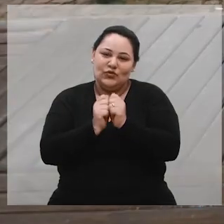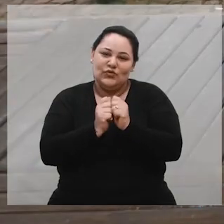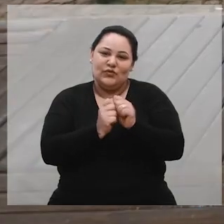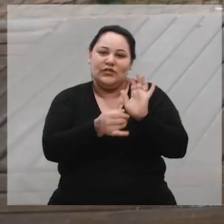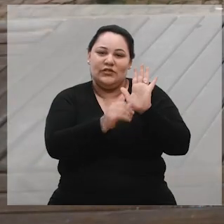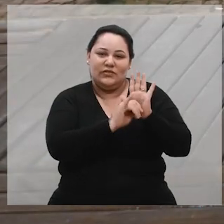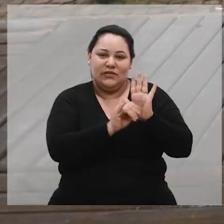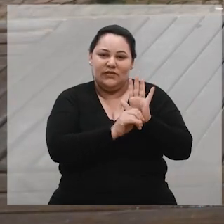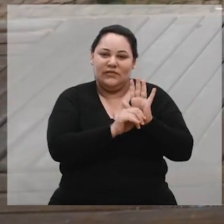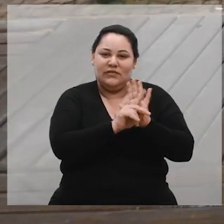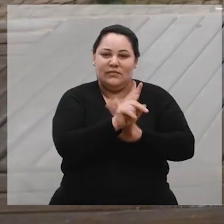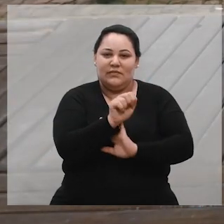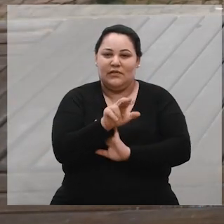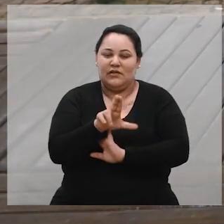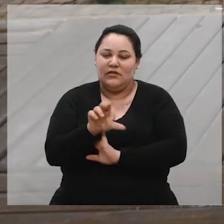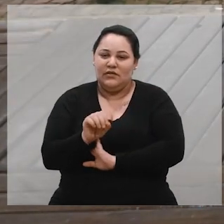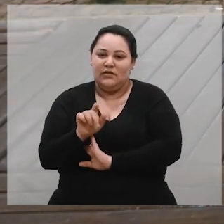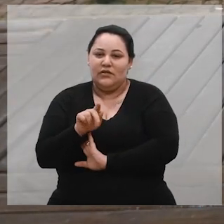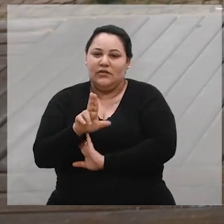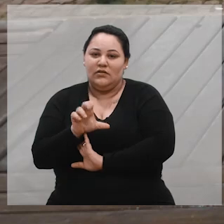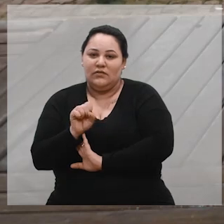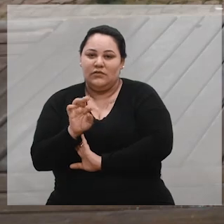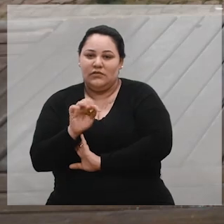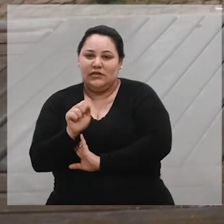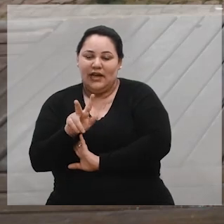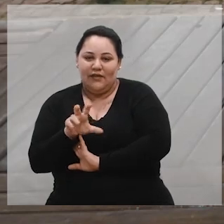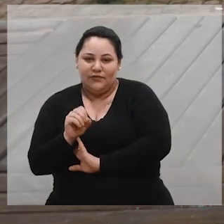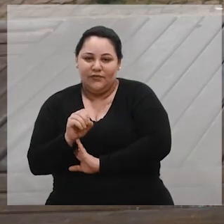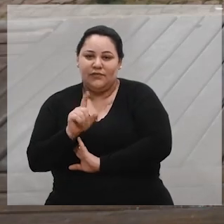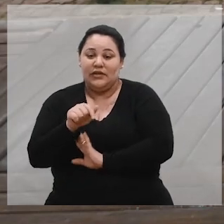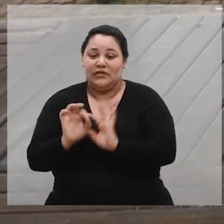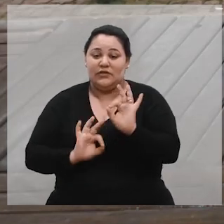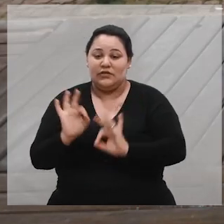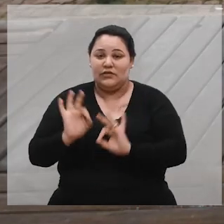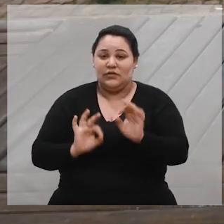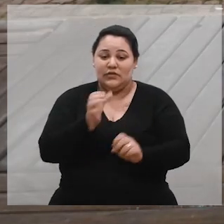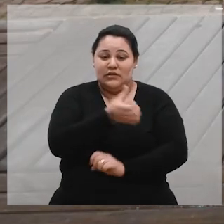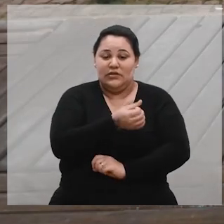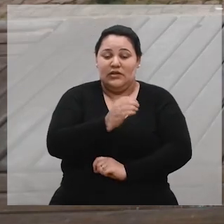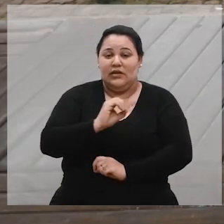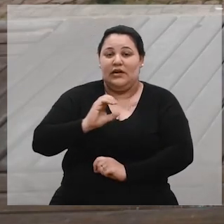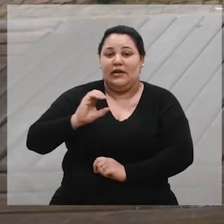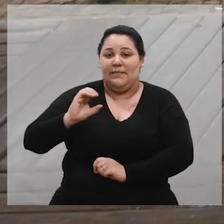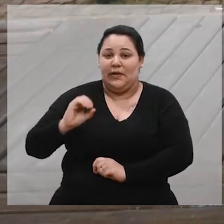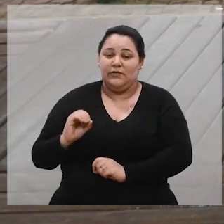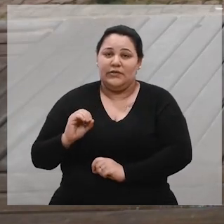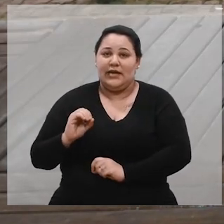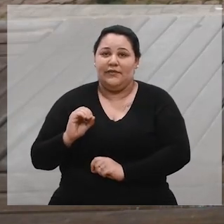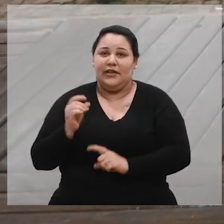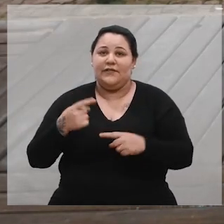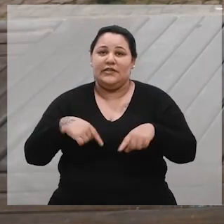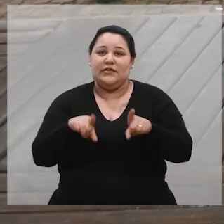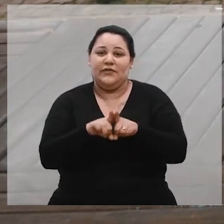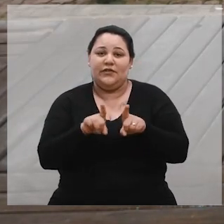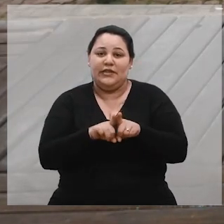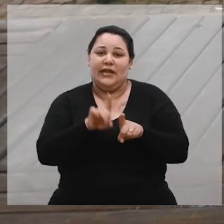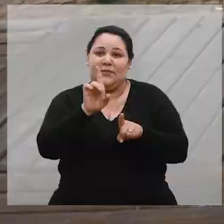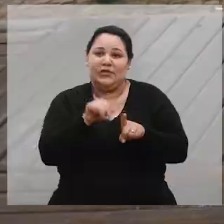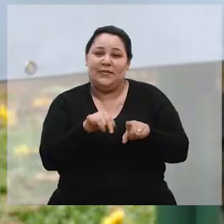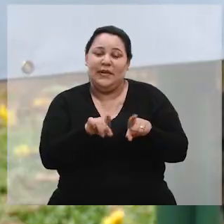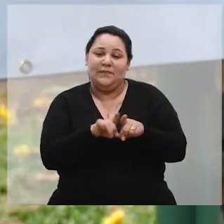da Lei Paulo Gustavo, que a Secretaria da Cultura organizou. Então, 600 exemplares são distribuídos para as